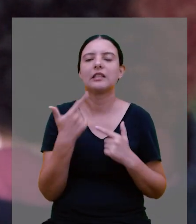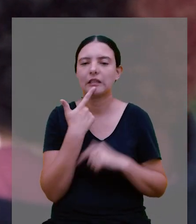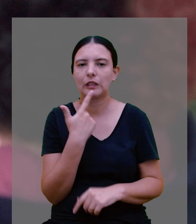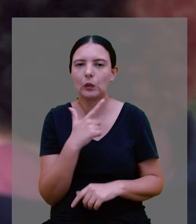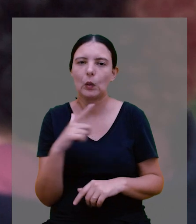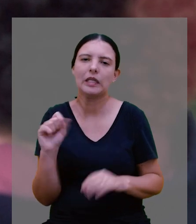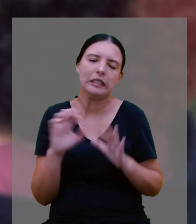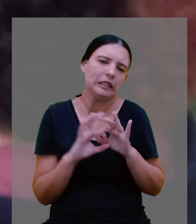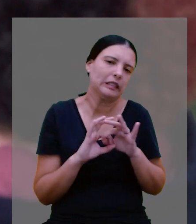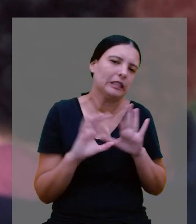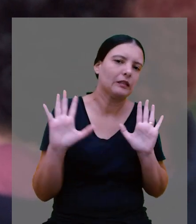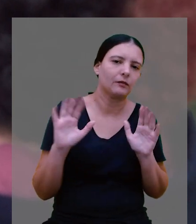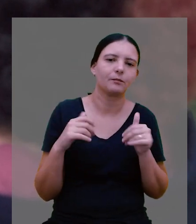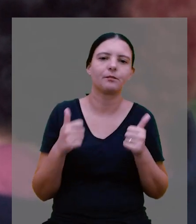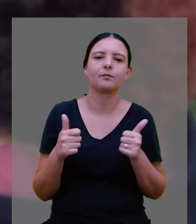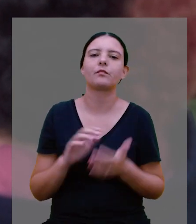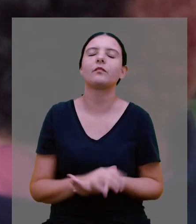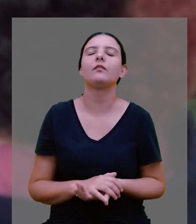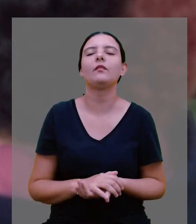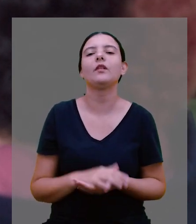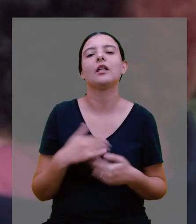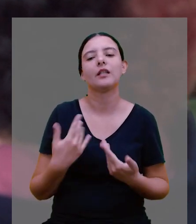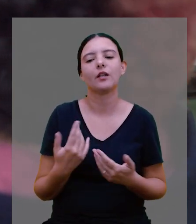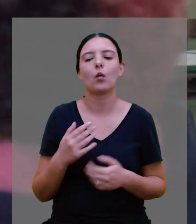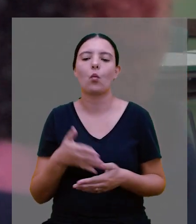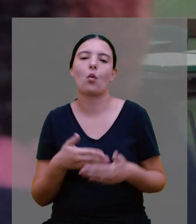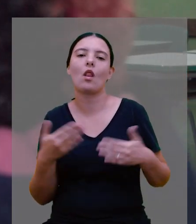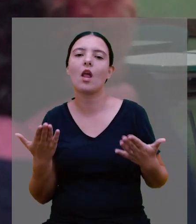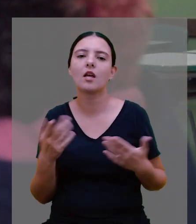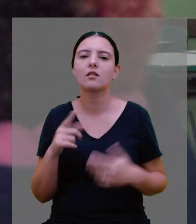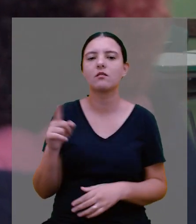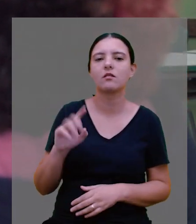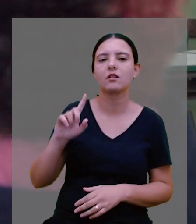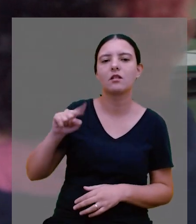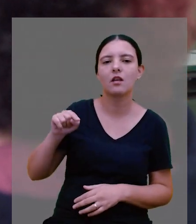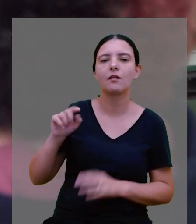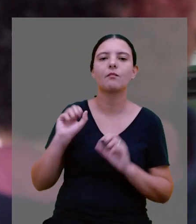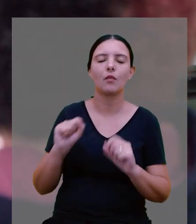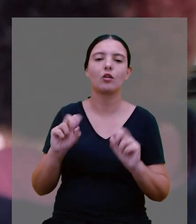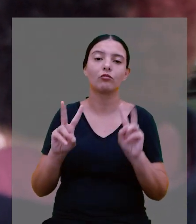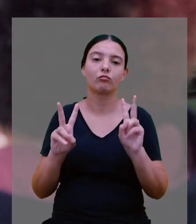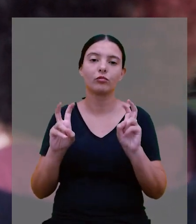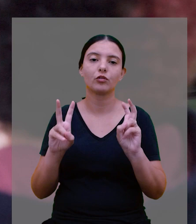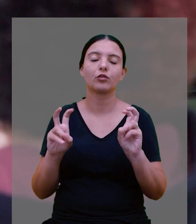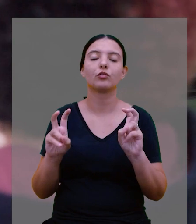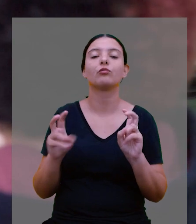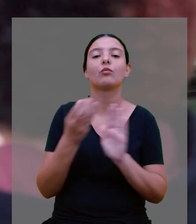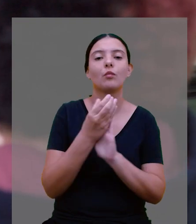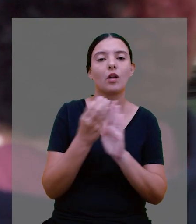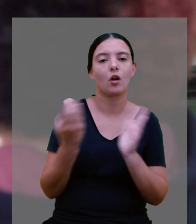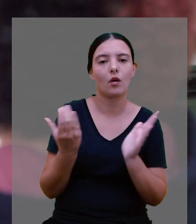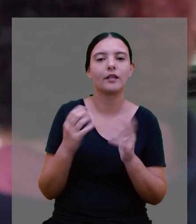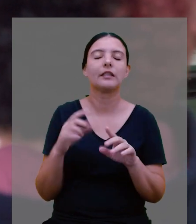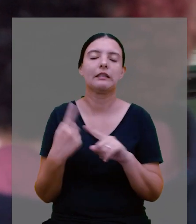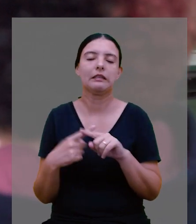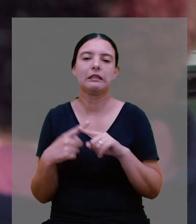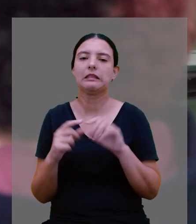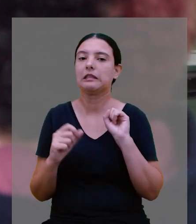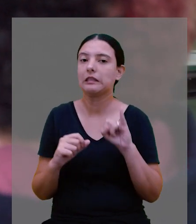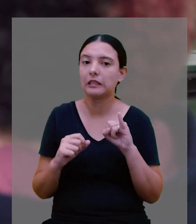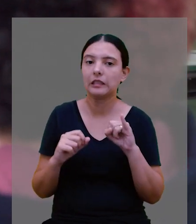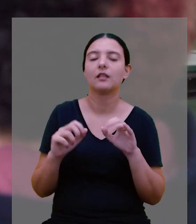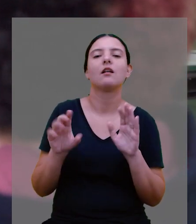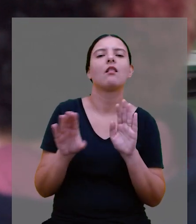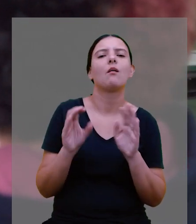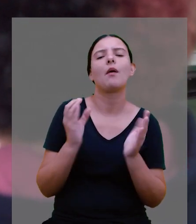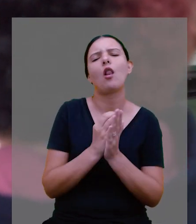à vontade e tal. Então, olha só, colé Zé podia ser um título de uma crônica, né? Se ela escrevesse uma crônica que se